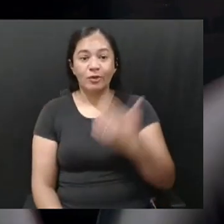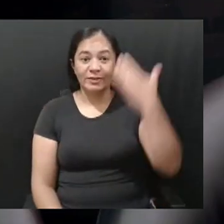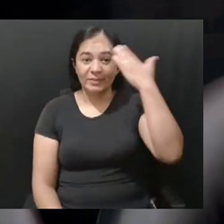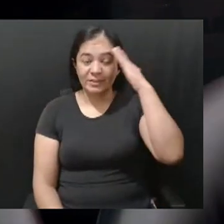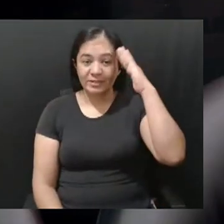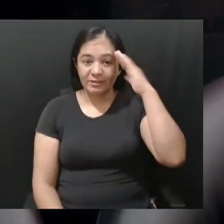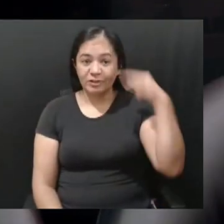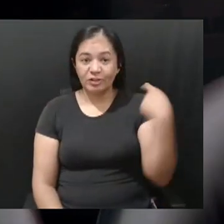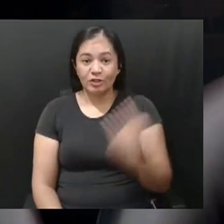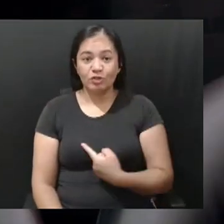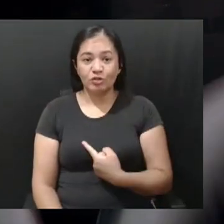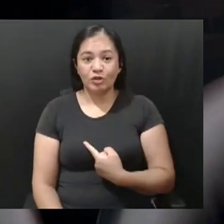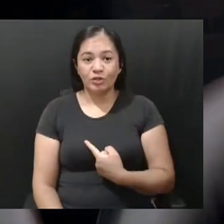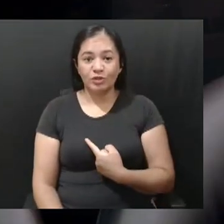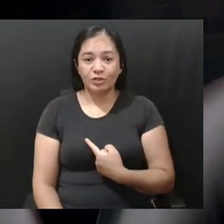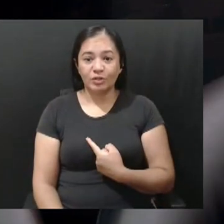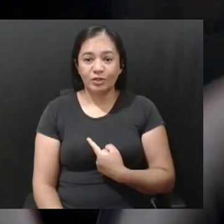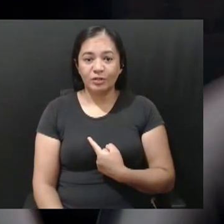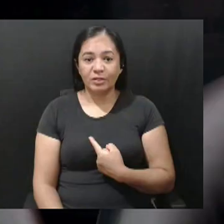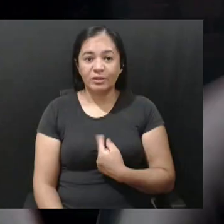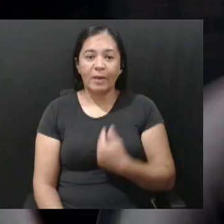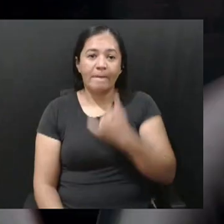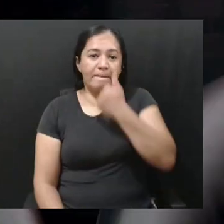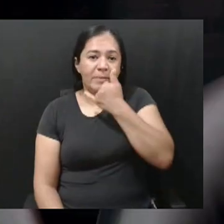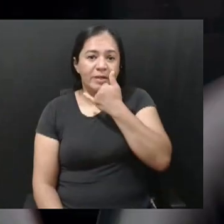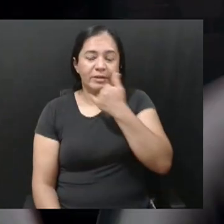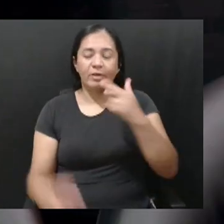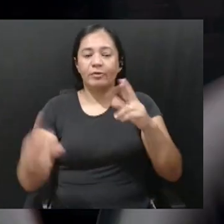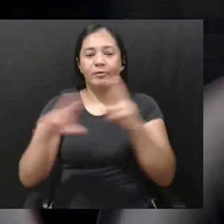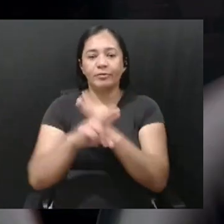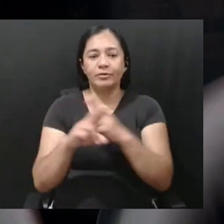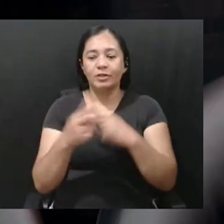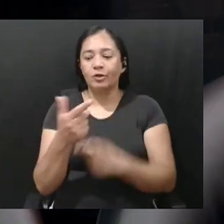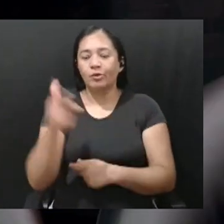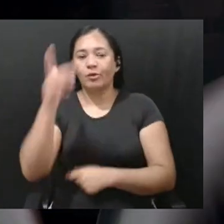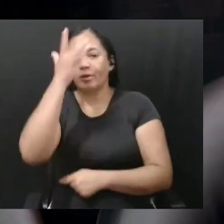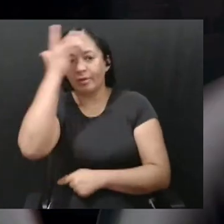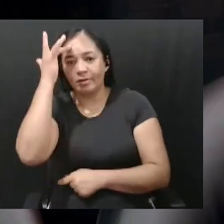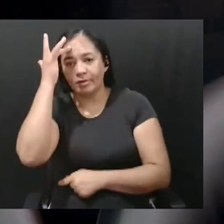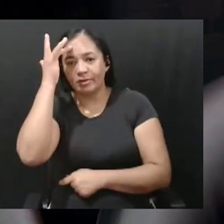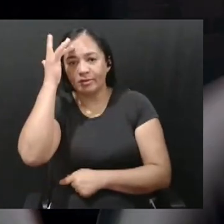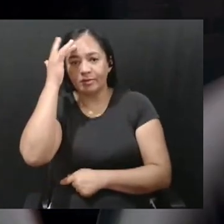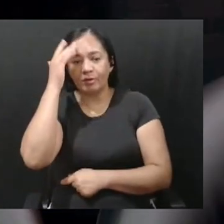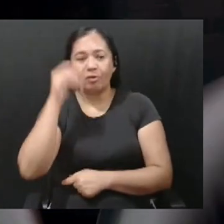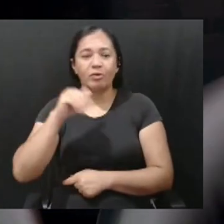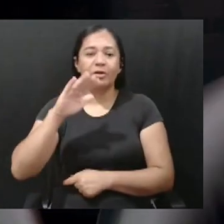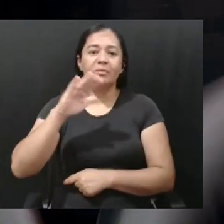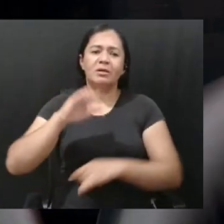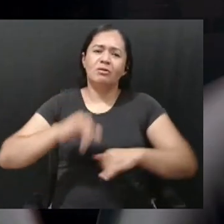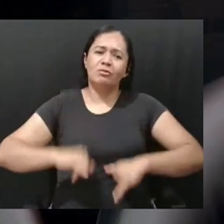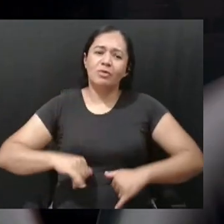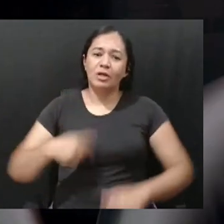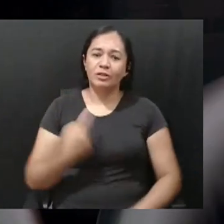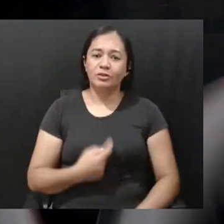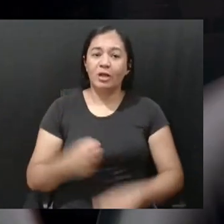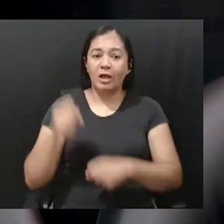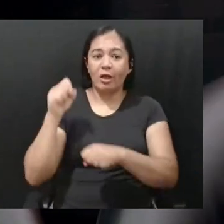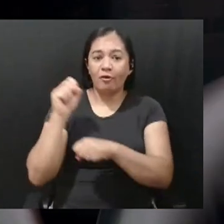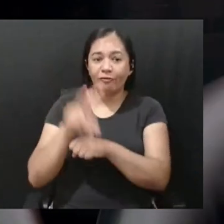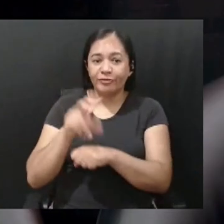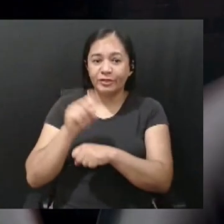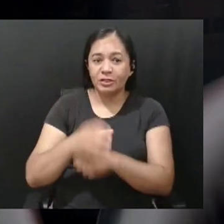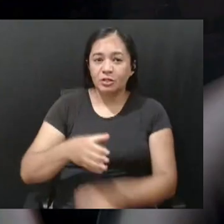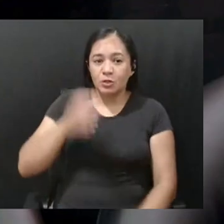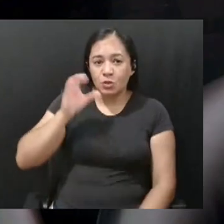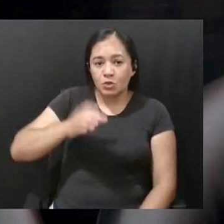de perdão e de se relacionar com o outro, o mais machucado é a gente, né. É um veneno que você vai tomando, é clichê demais, mas assim, é o veneno que você toma